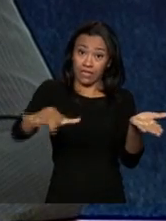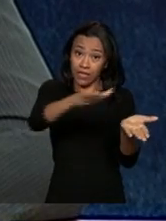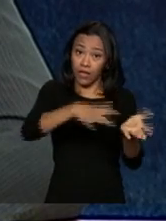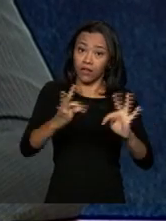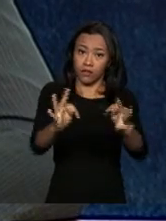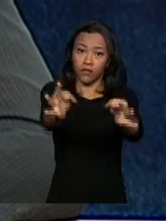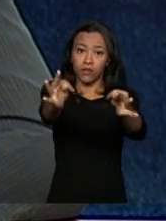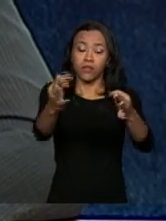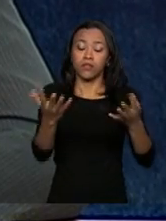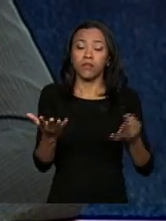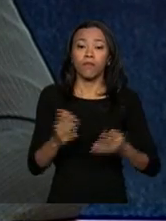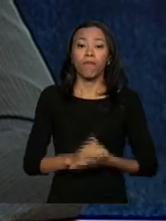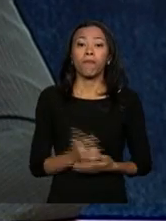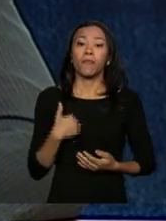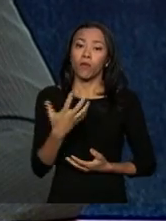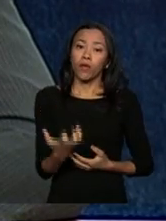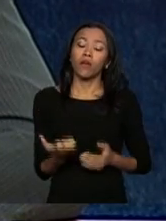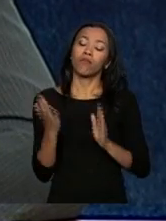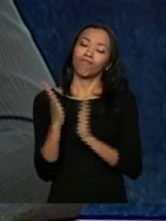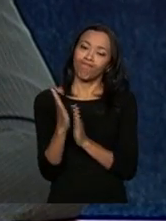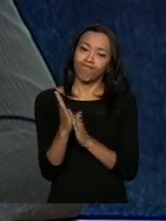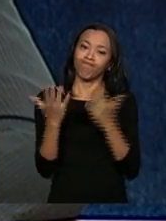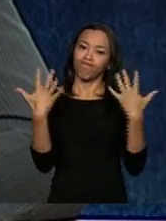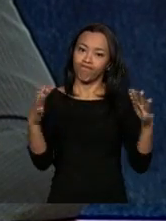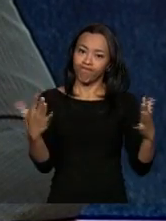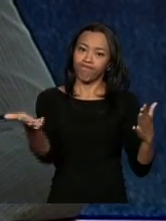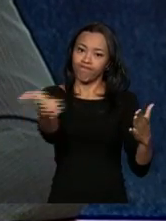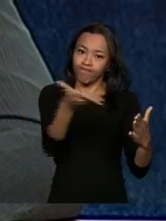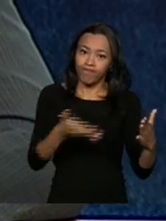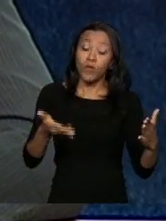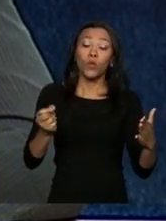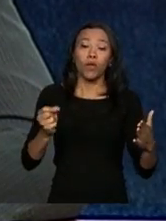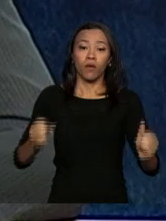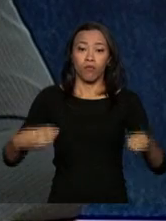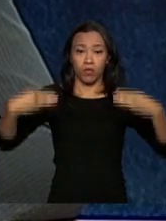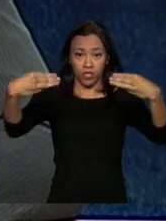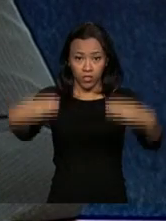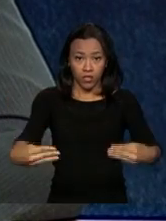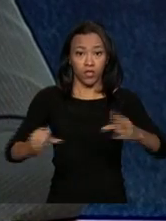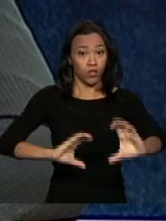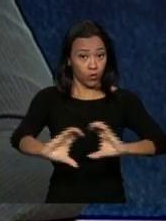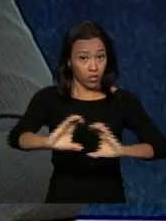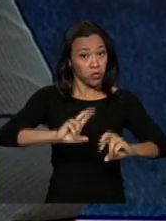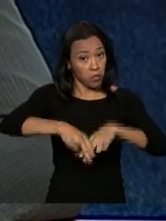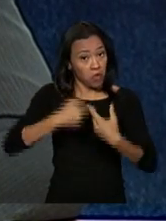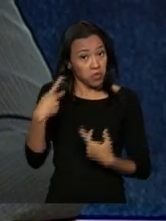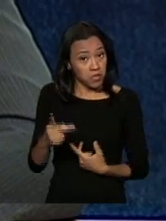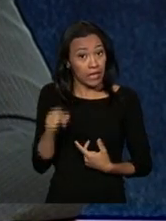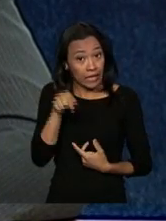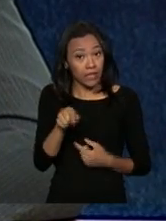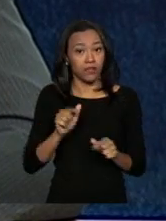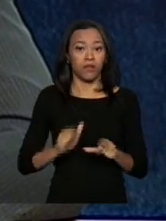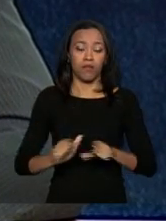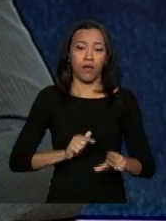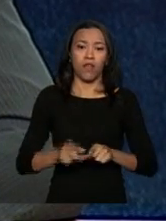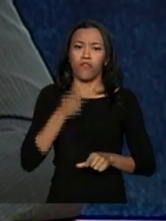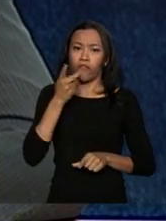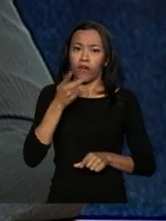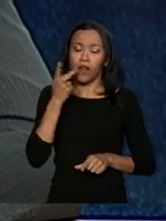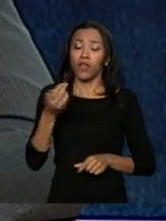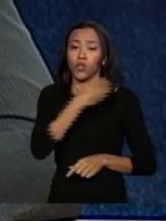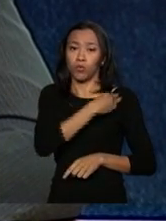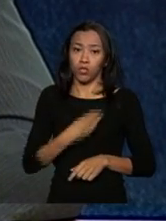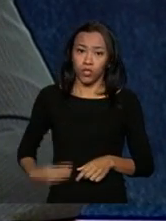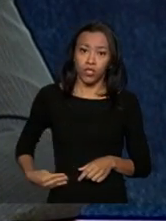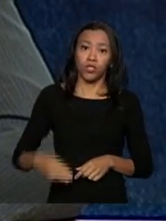eh eu queria parabenizar o ministério das Comunicações por essa iniciativa dizer que o ministro Armando Monteiro assim